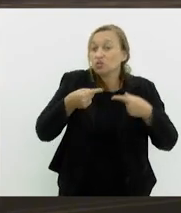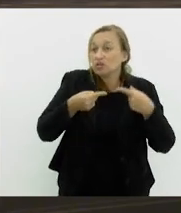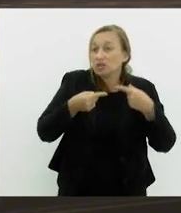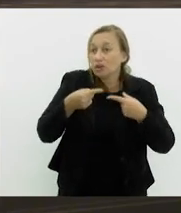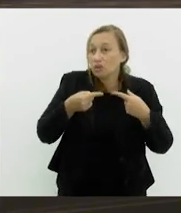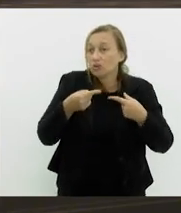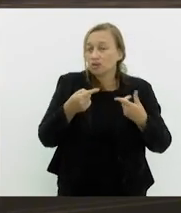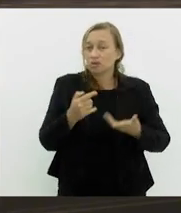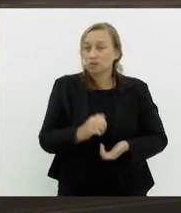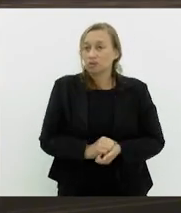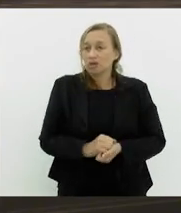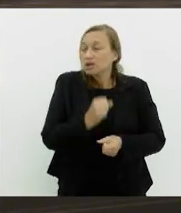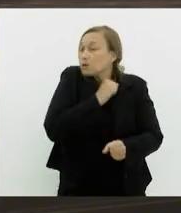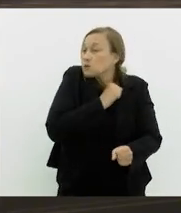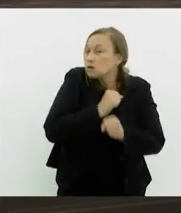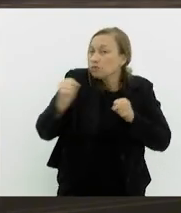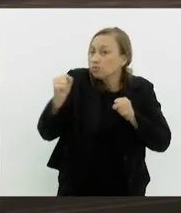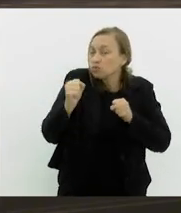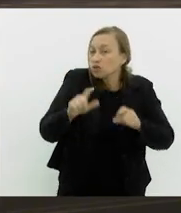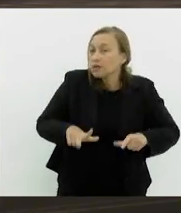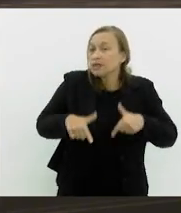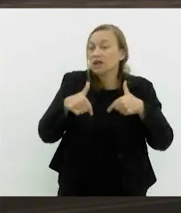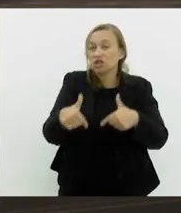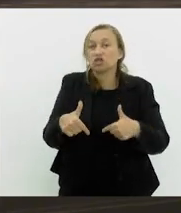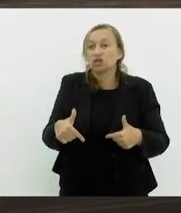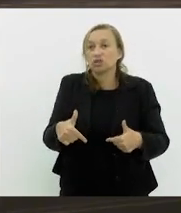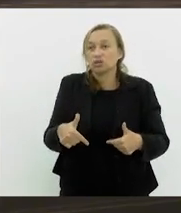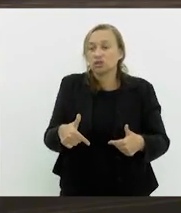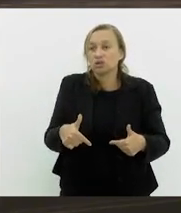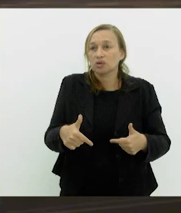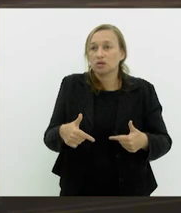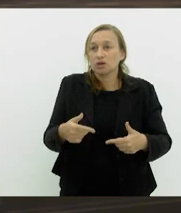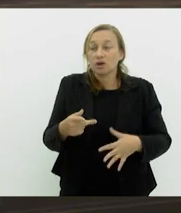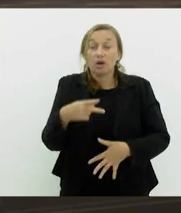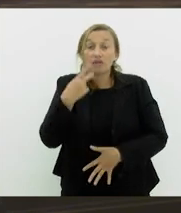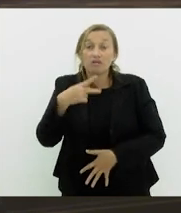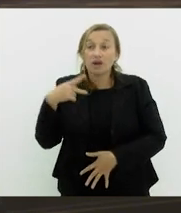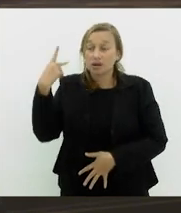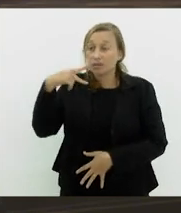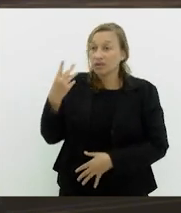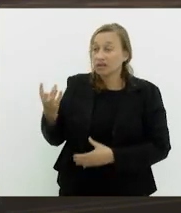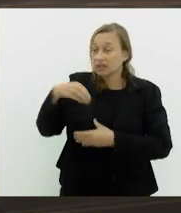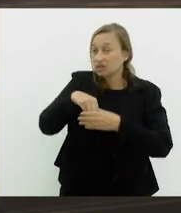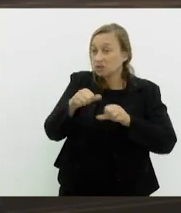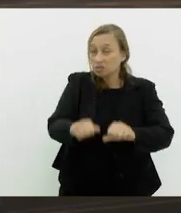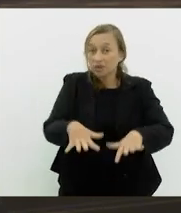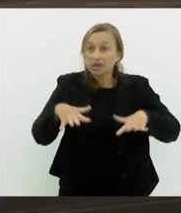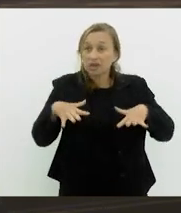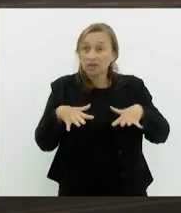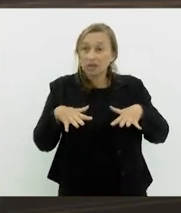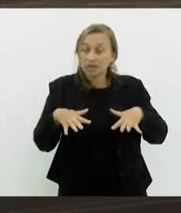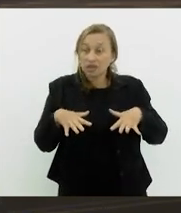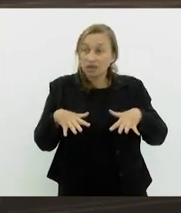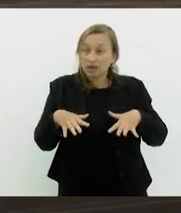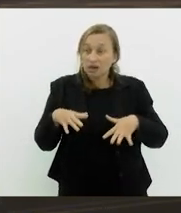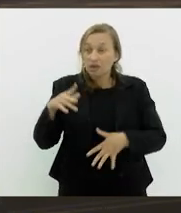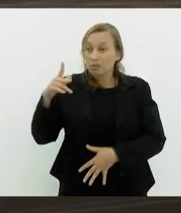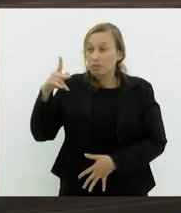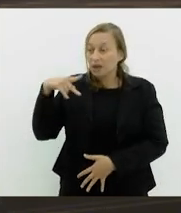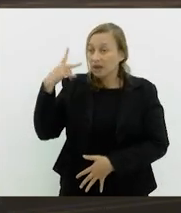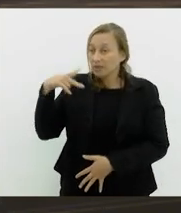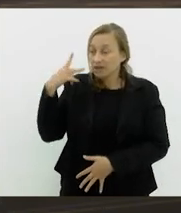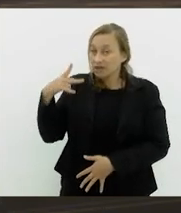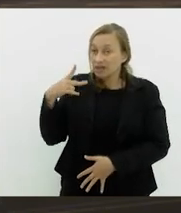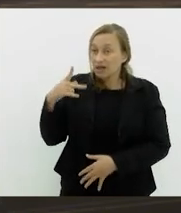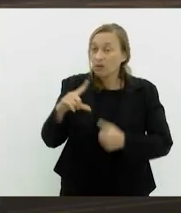esse repúdio, essa reação a um discurso parlamentar dentro do plenário. A imunidade parlamentar está lá no artigo 53,